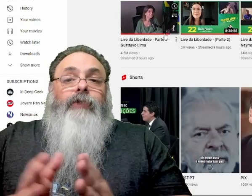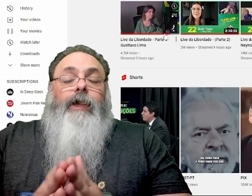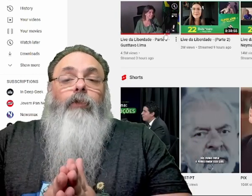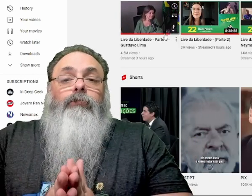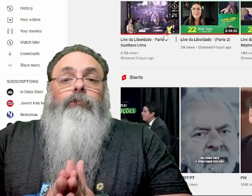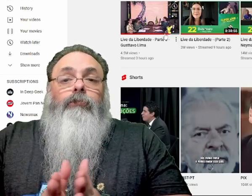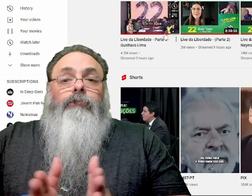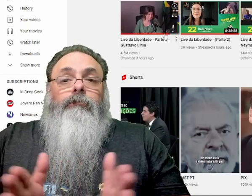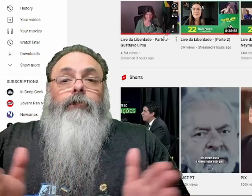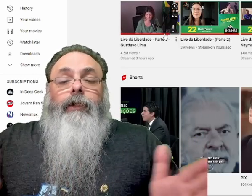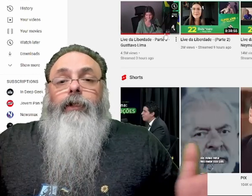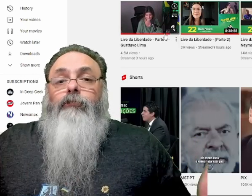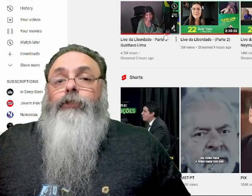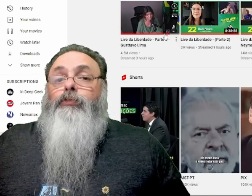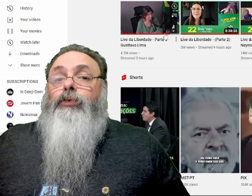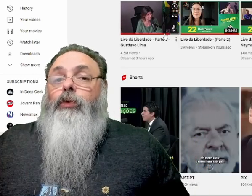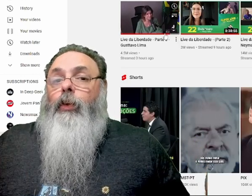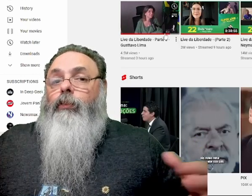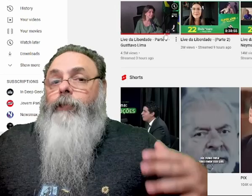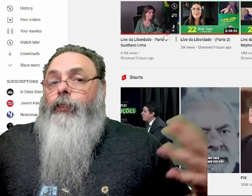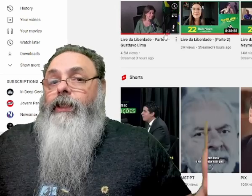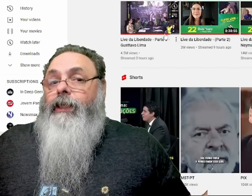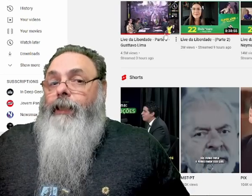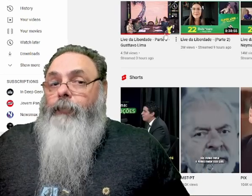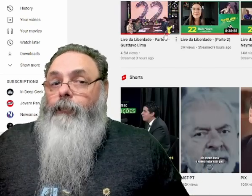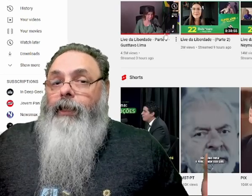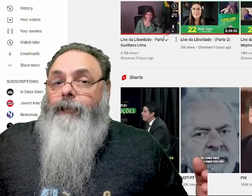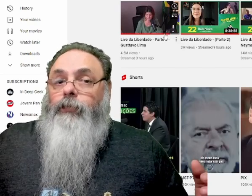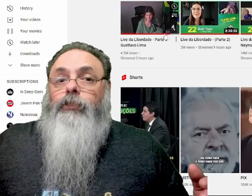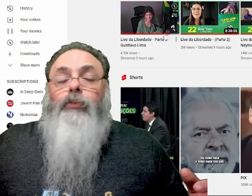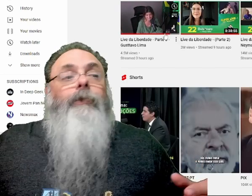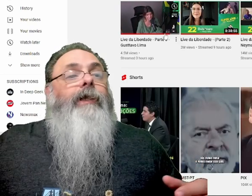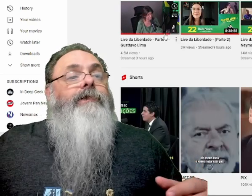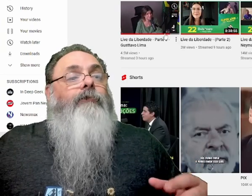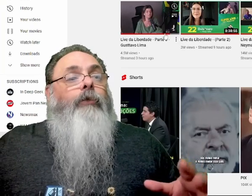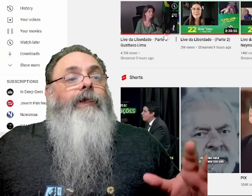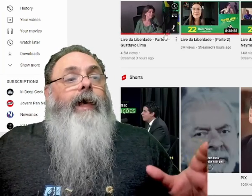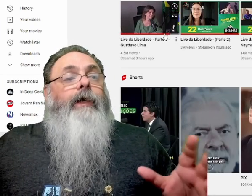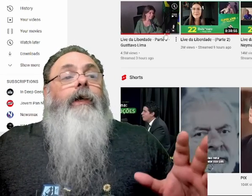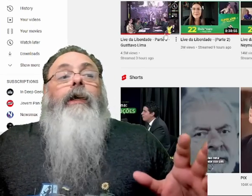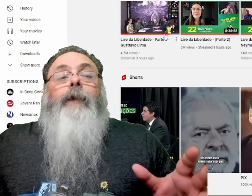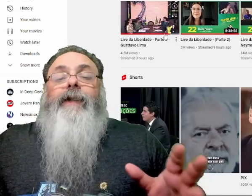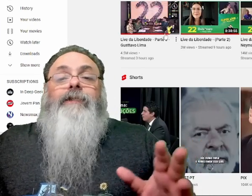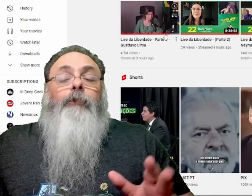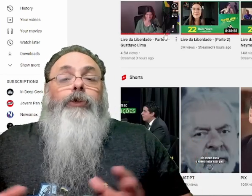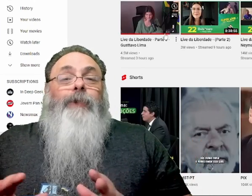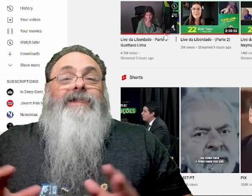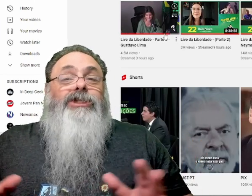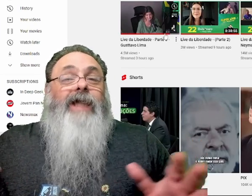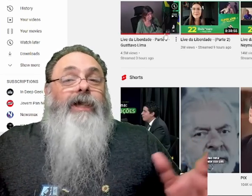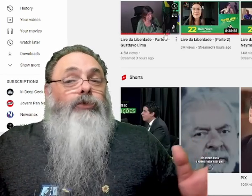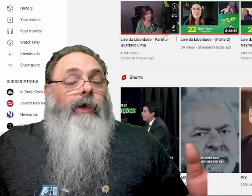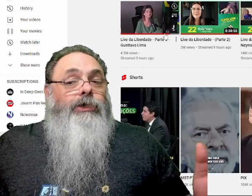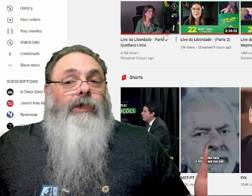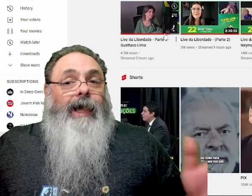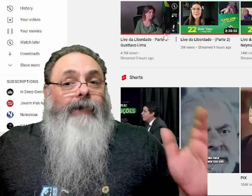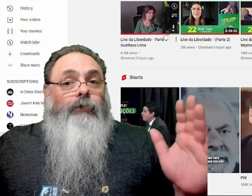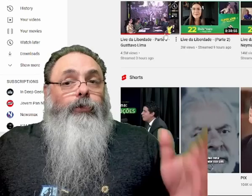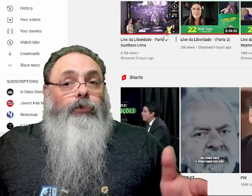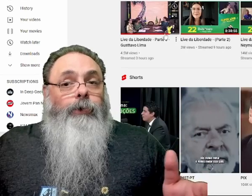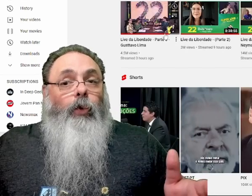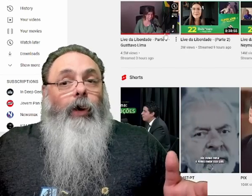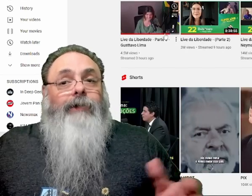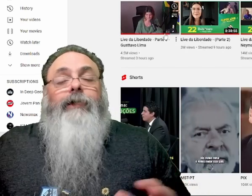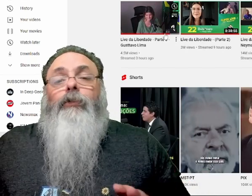evitar ficar um vídeo muito longo que poderia dar problema no YouTube né estavam com a ideia parece que não pode passar de 10 horas de